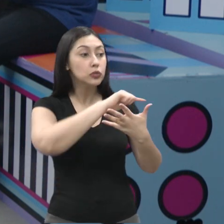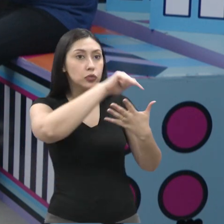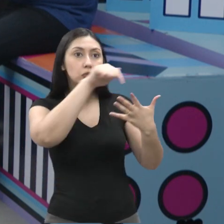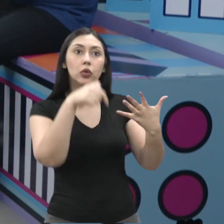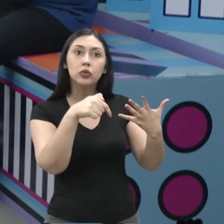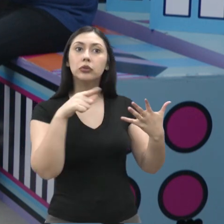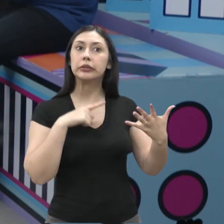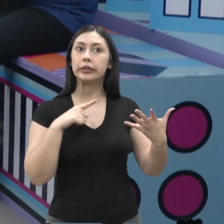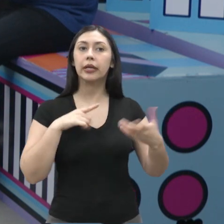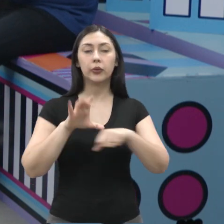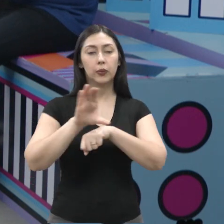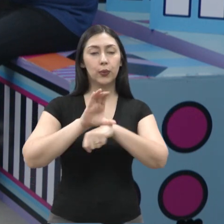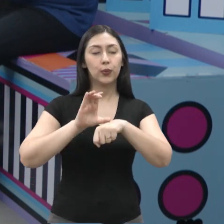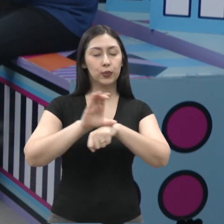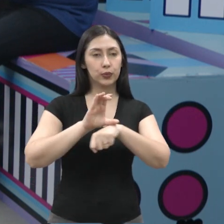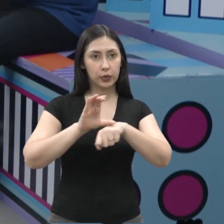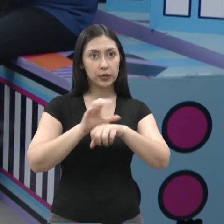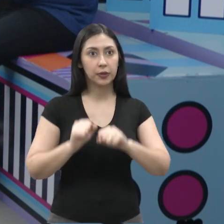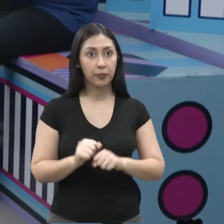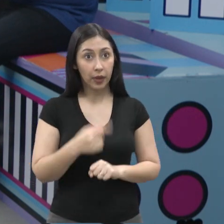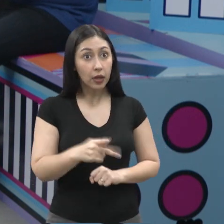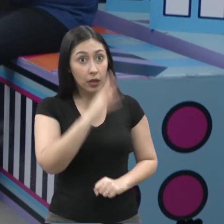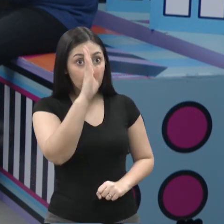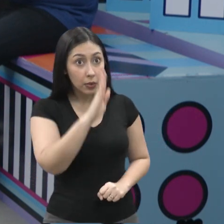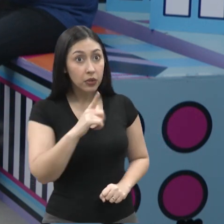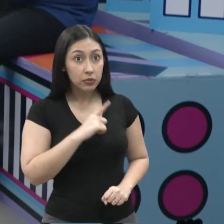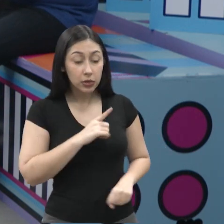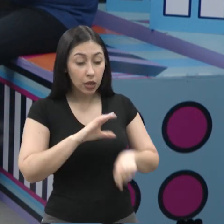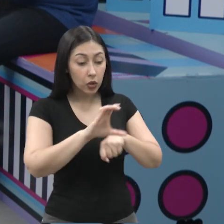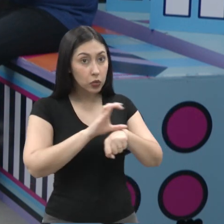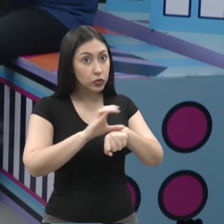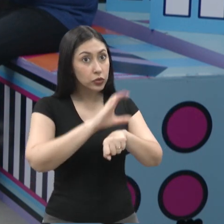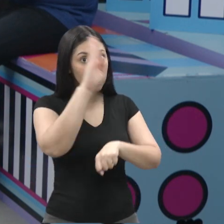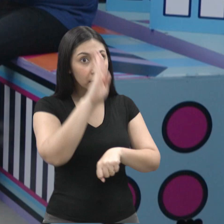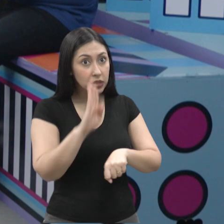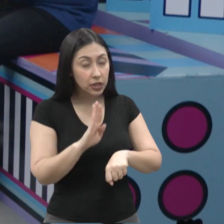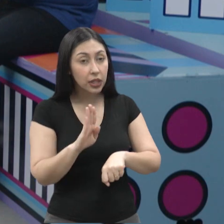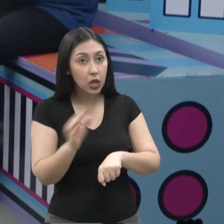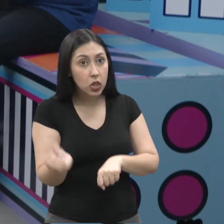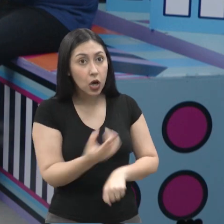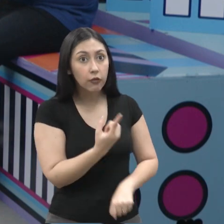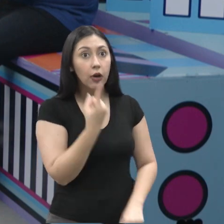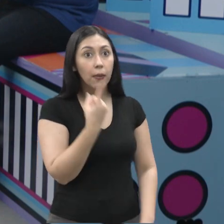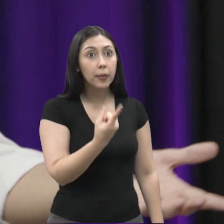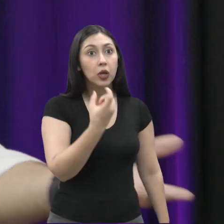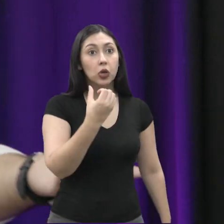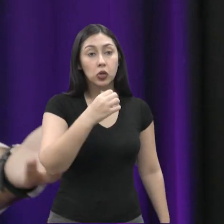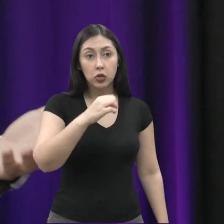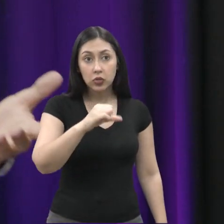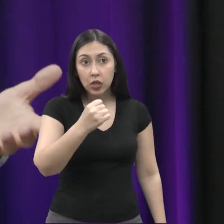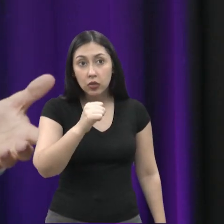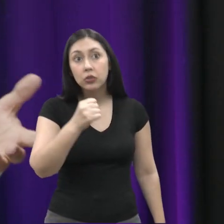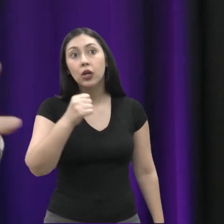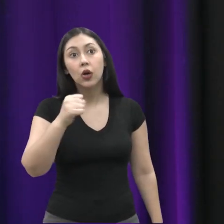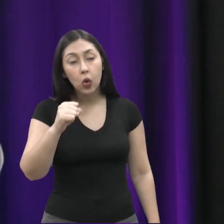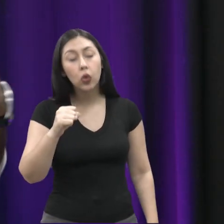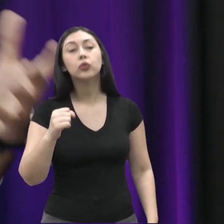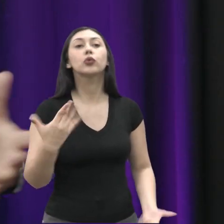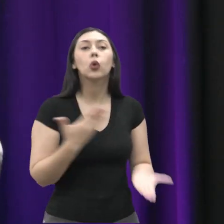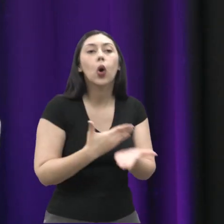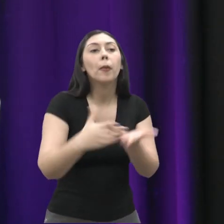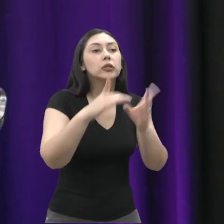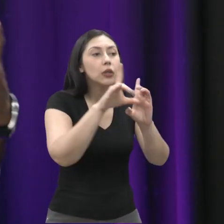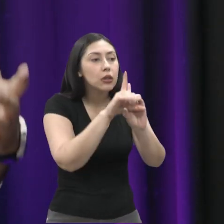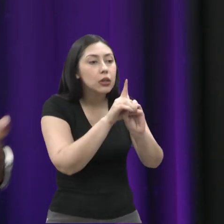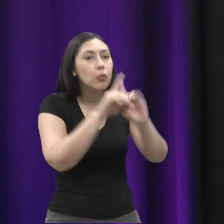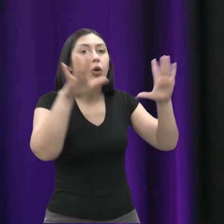é baseada num processo constitucional. A gente tem a Constituição Brasileira, a mais recente, de 1988, né? Sim. Desse